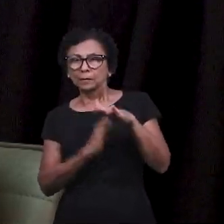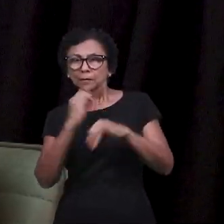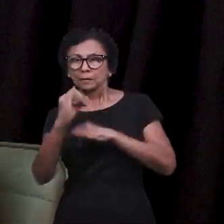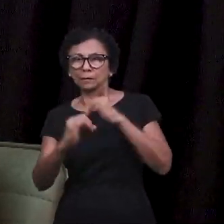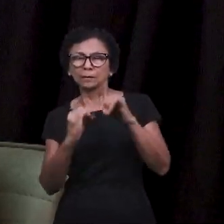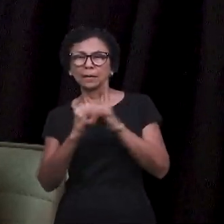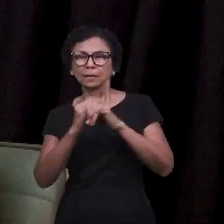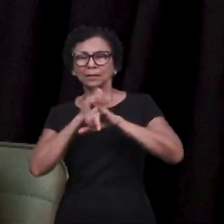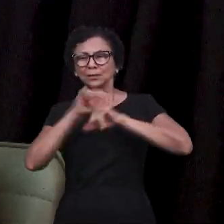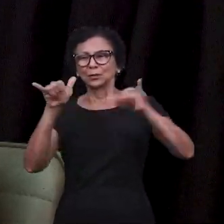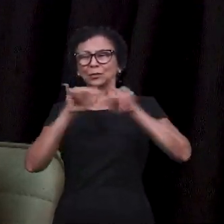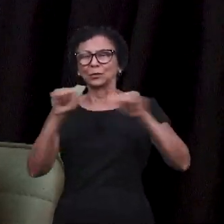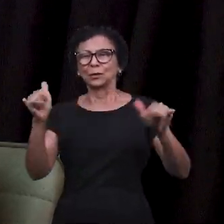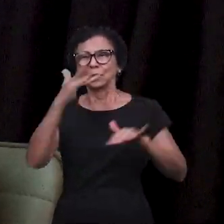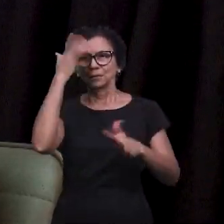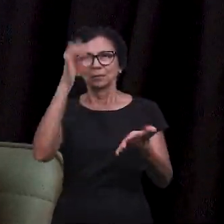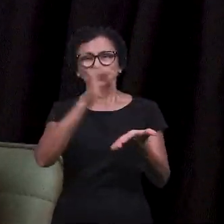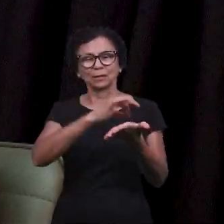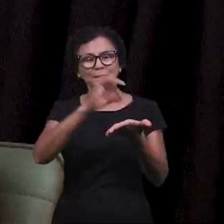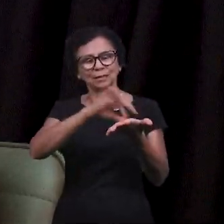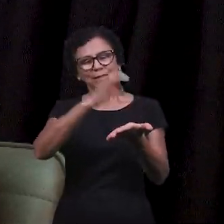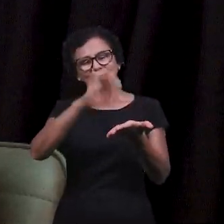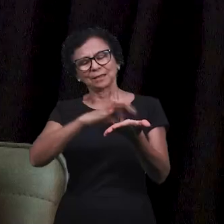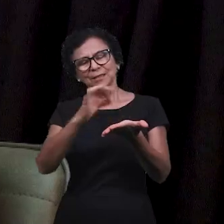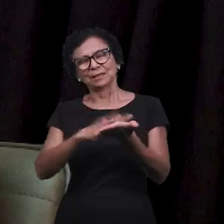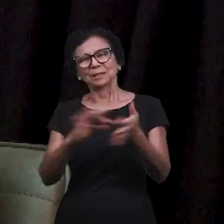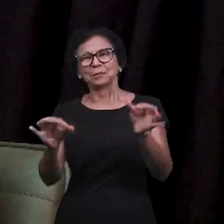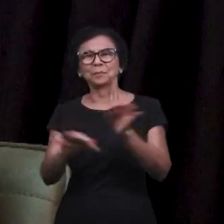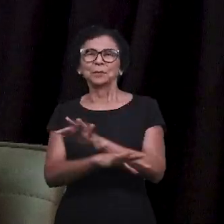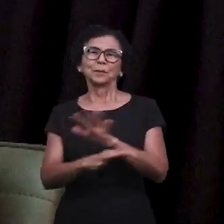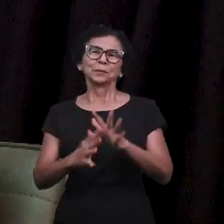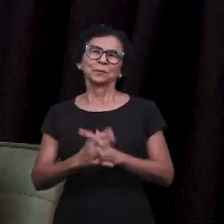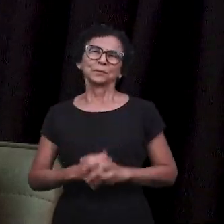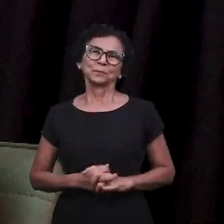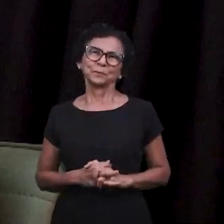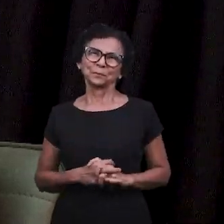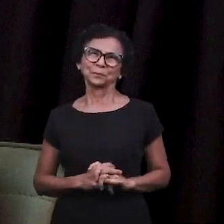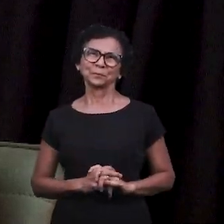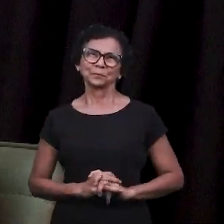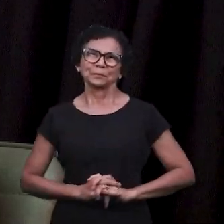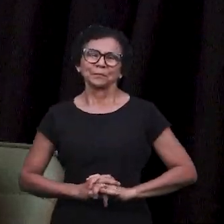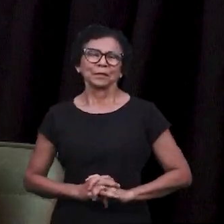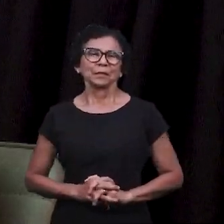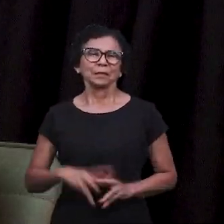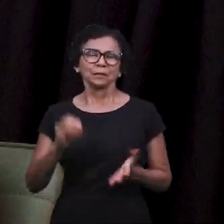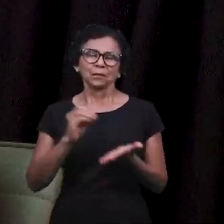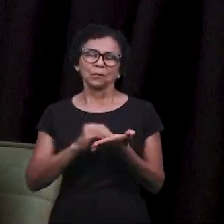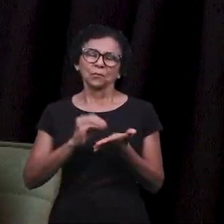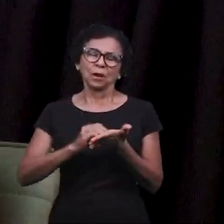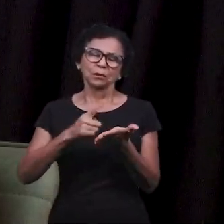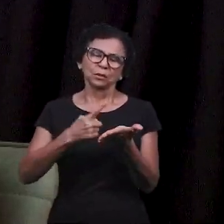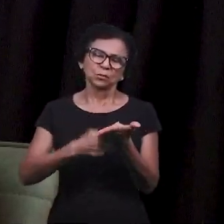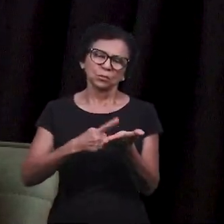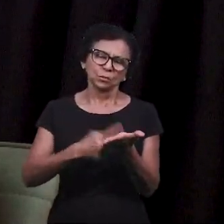Aí eu já digo que tenho um programa de compliance. São erros comuns. Esse programa de papel, falta de comprometimento real da alta direção,